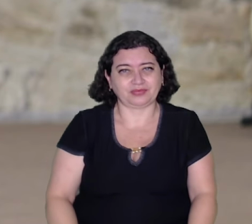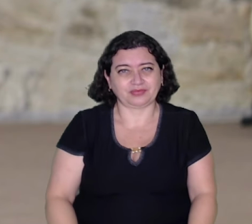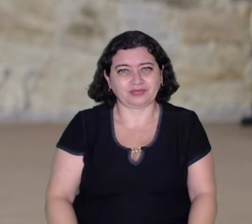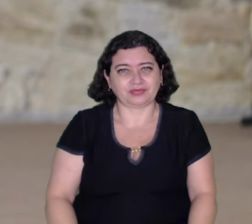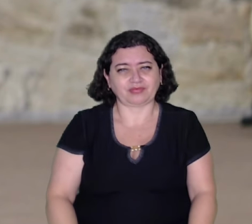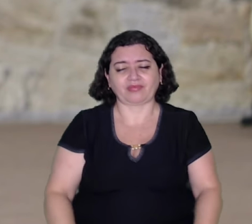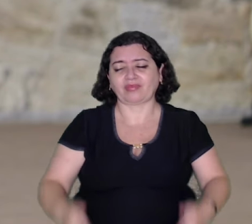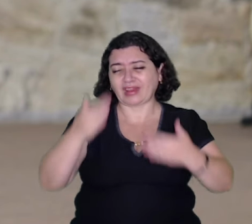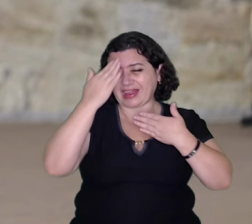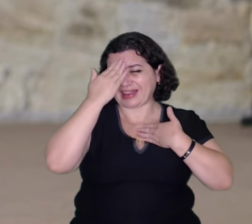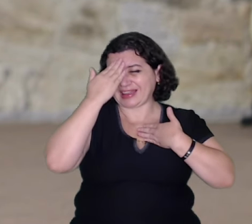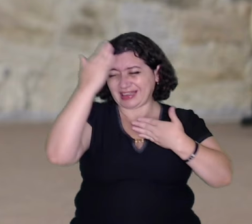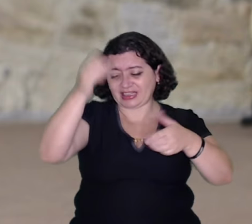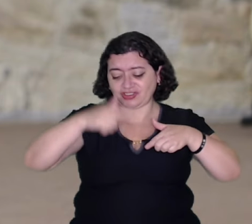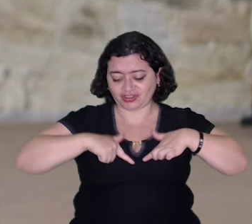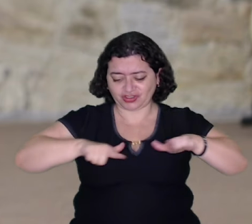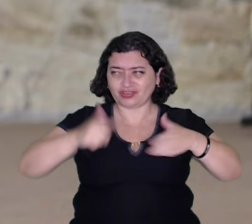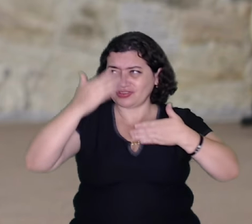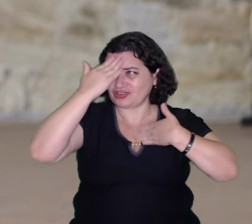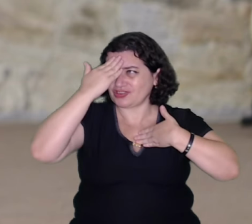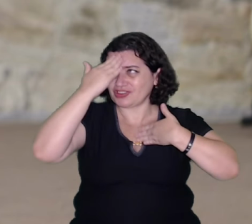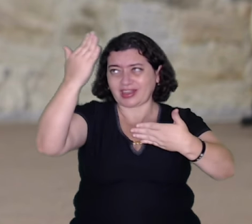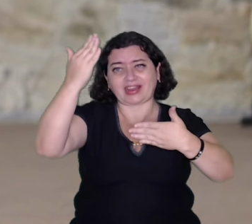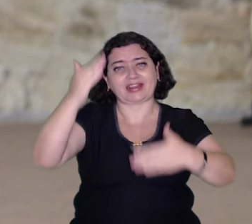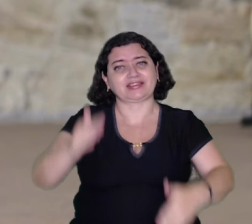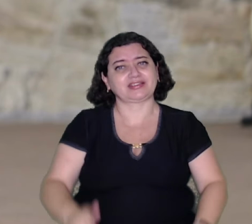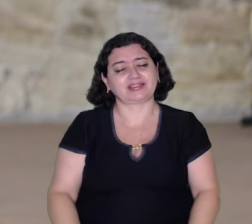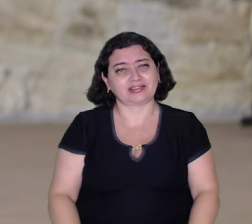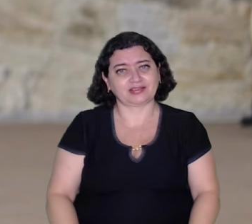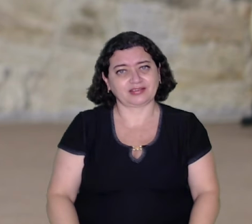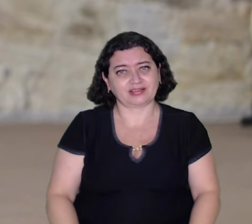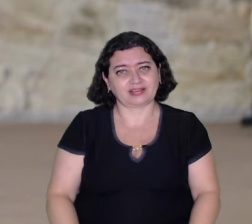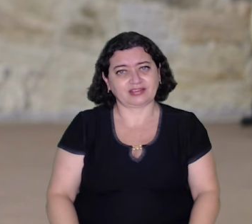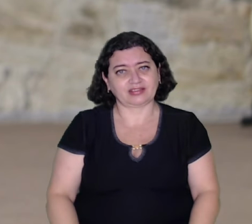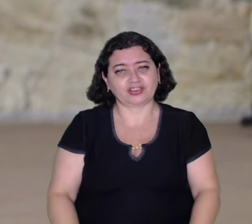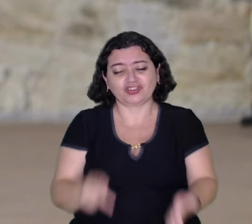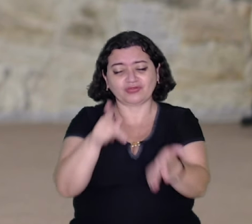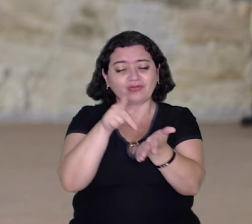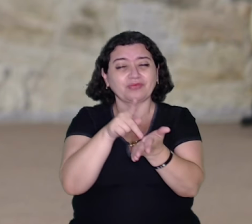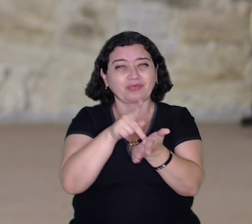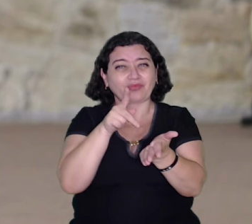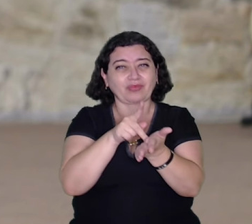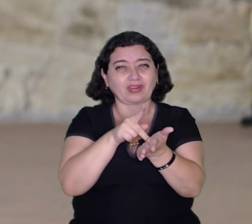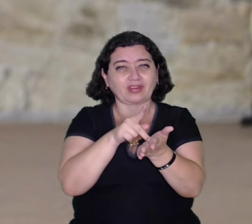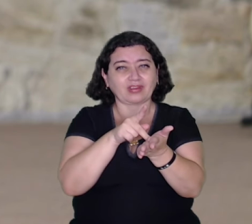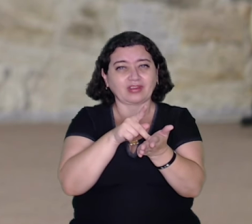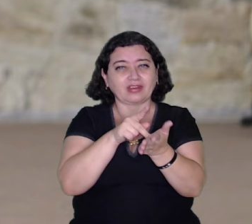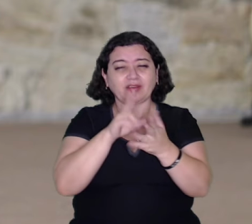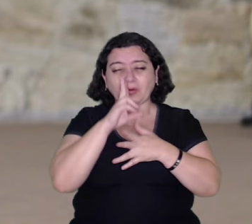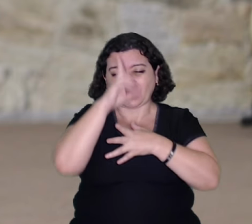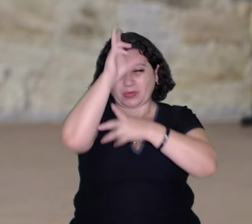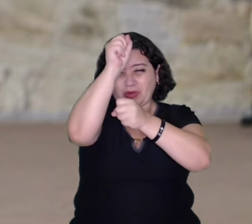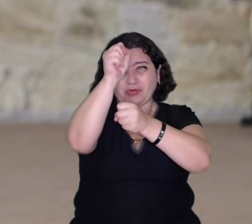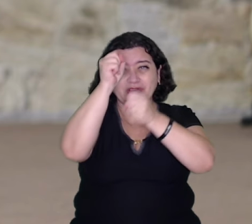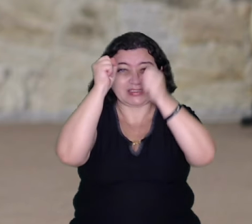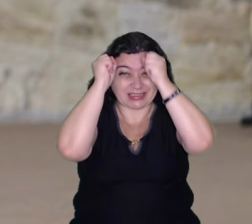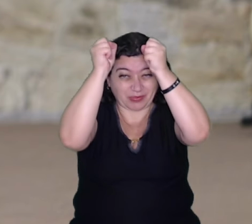Ação de graça, ela é literalmente uma força